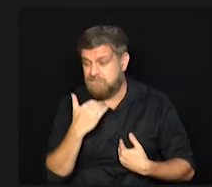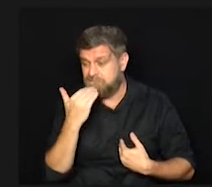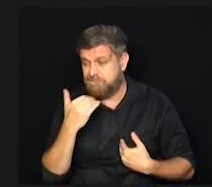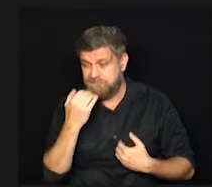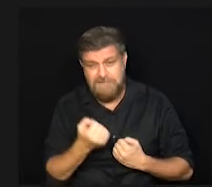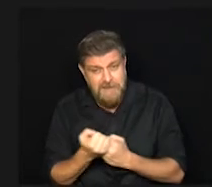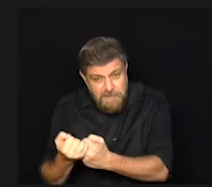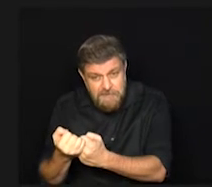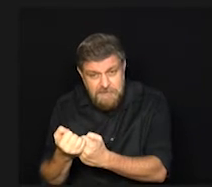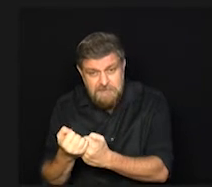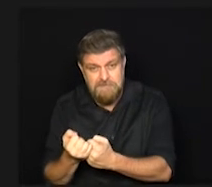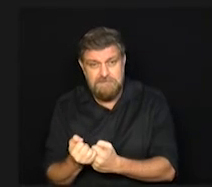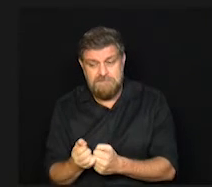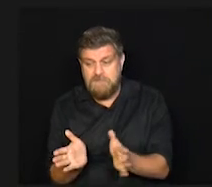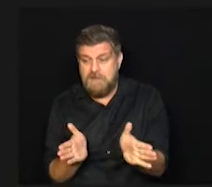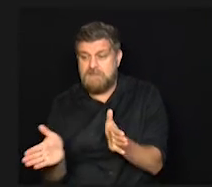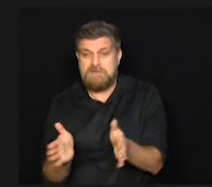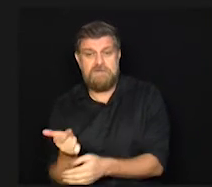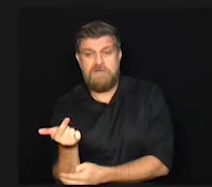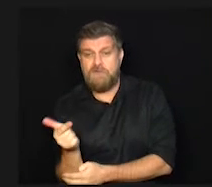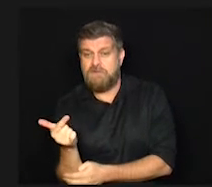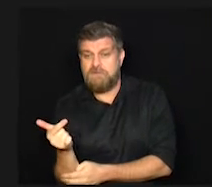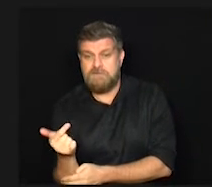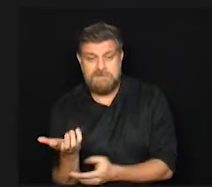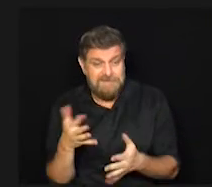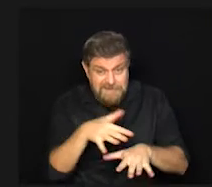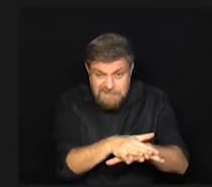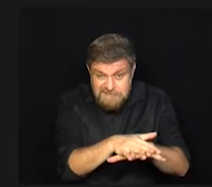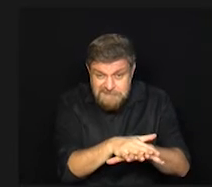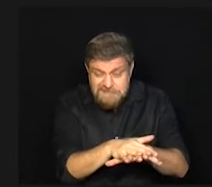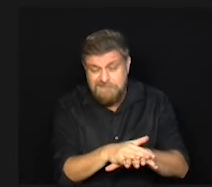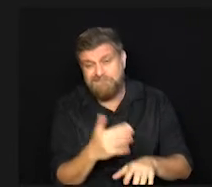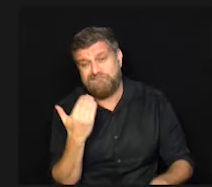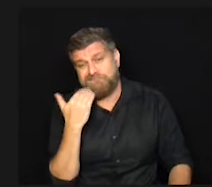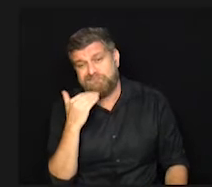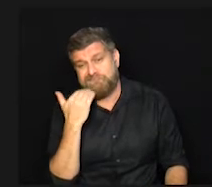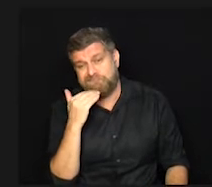sem acessibilidade, não tem inclusão, né?